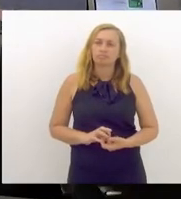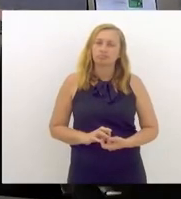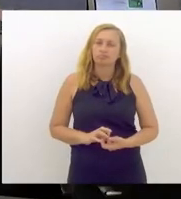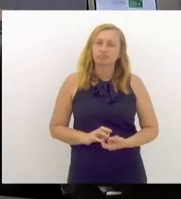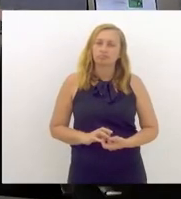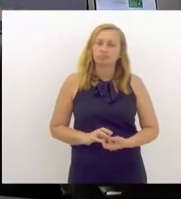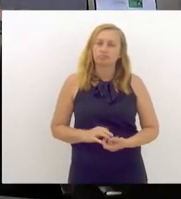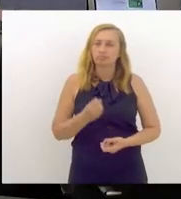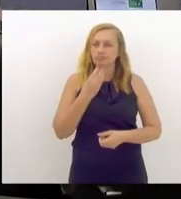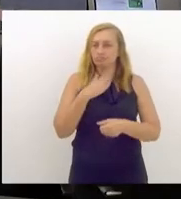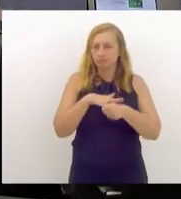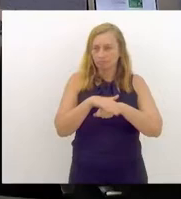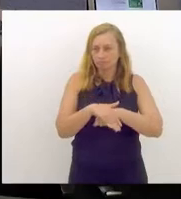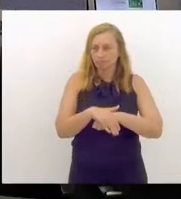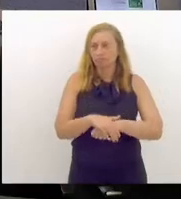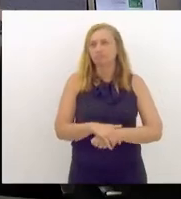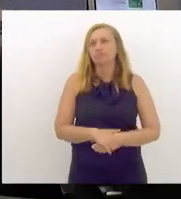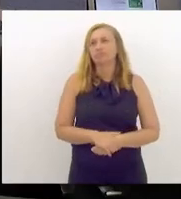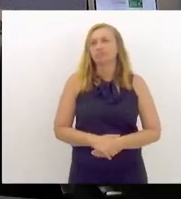boa noite